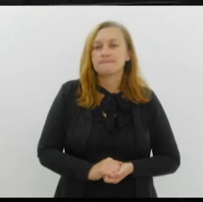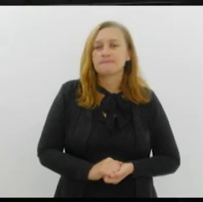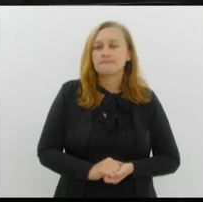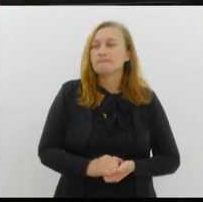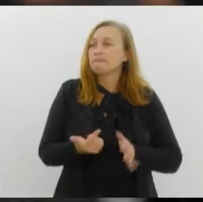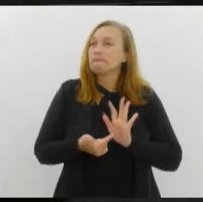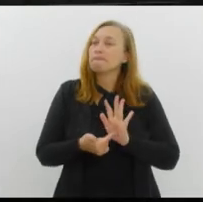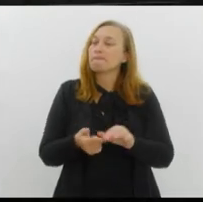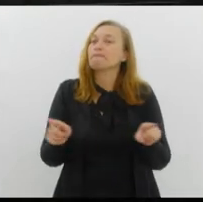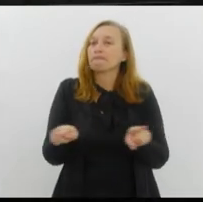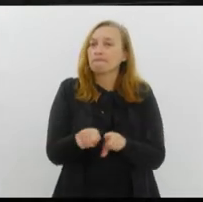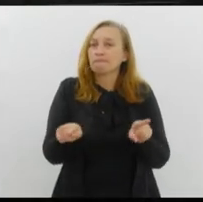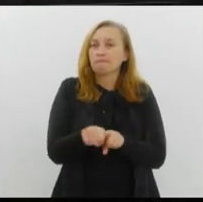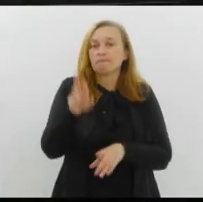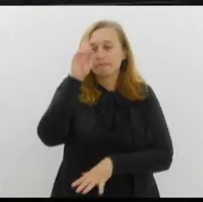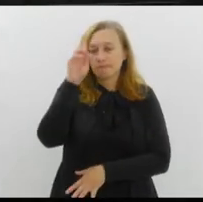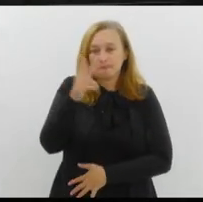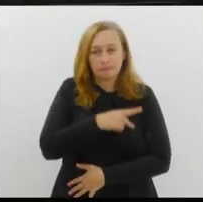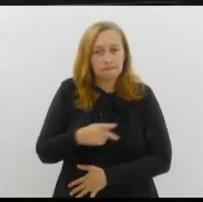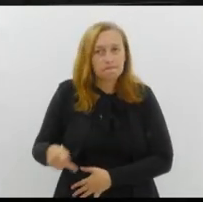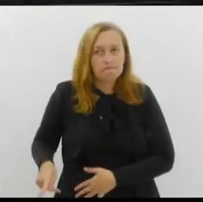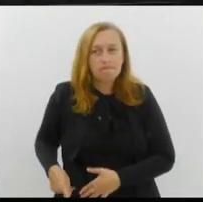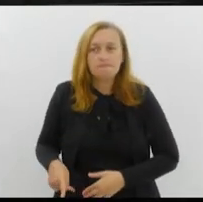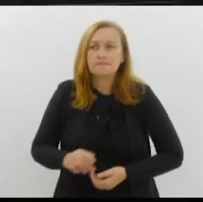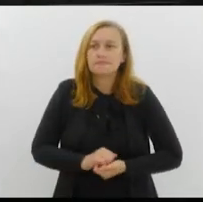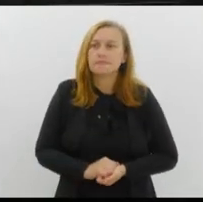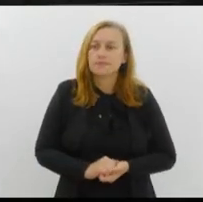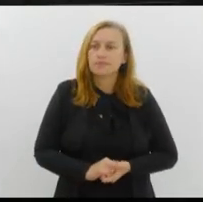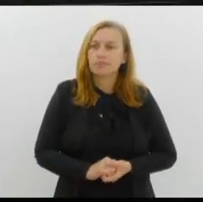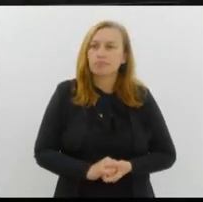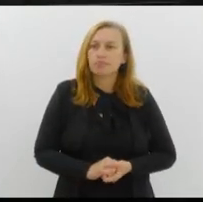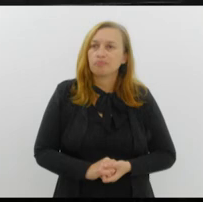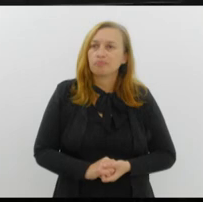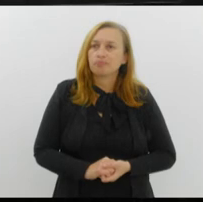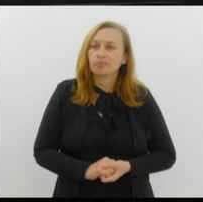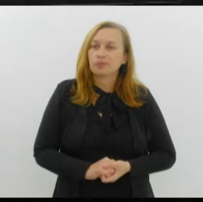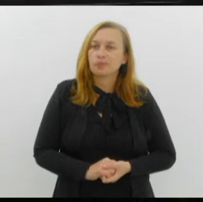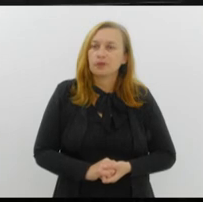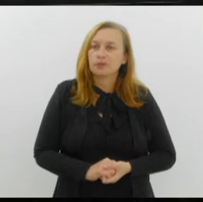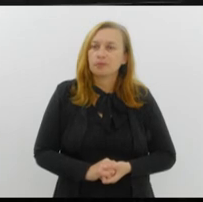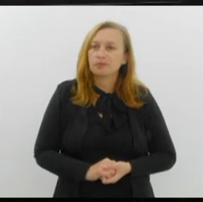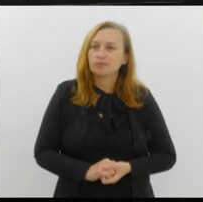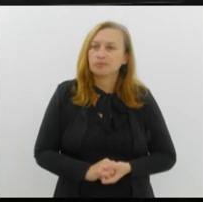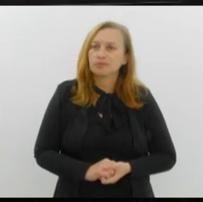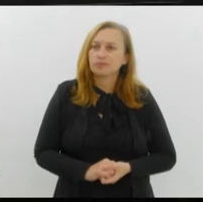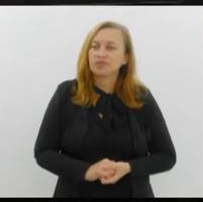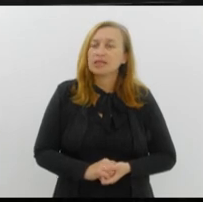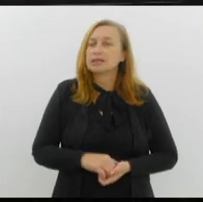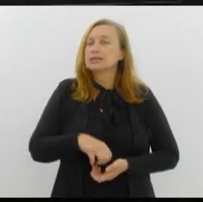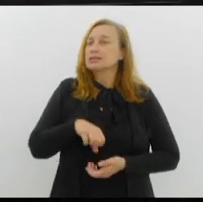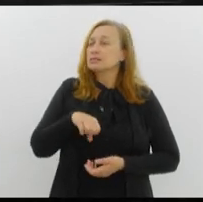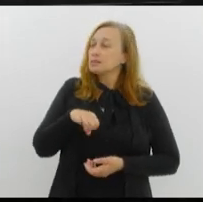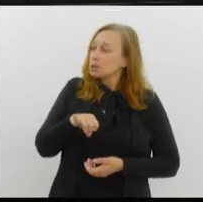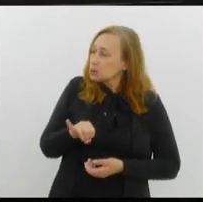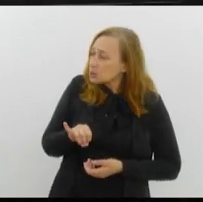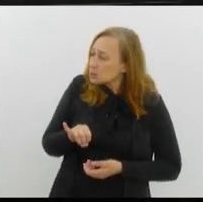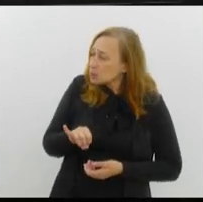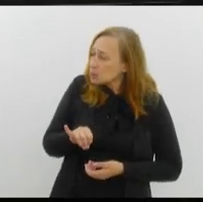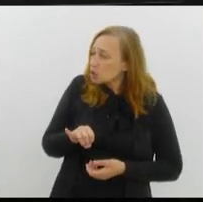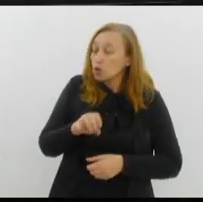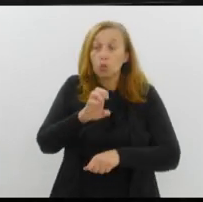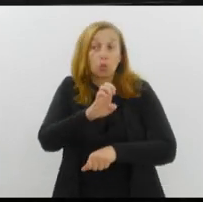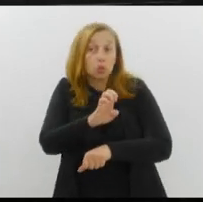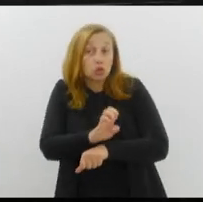Demonstramos também, senhora presidente, que se o